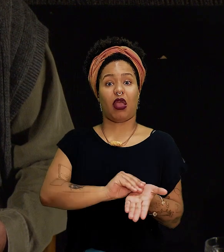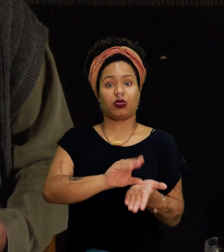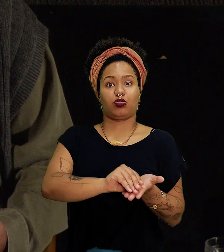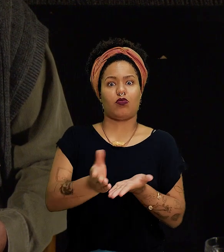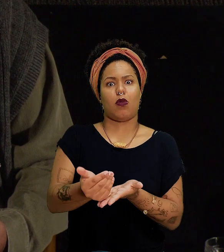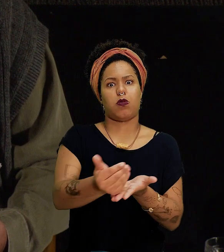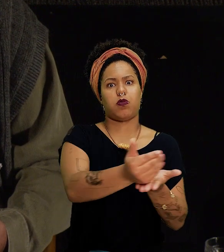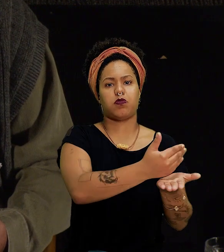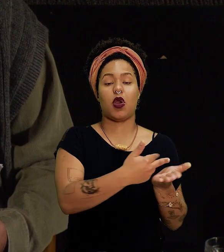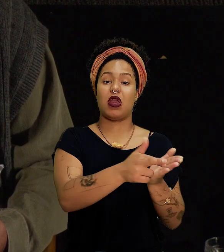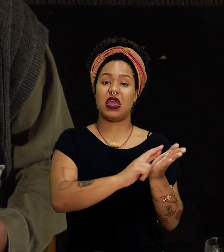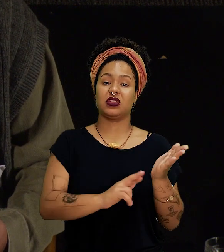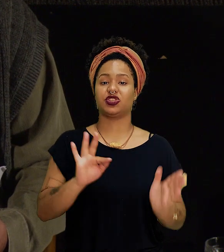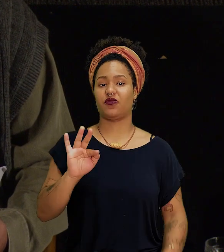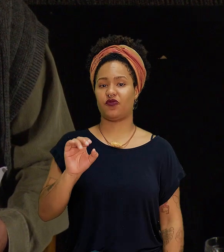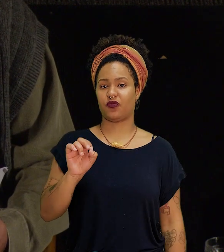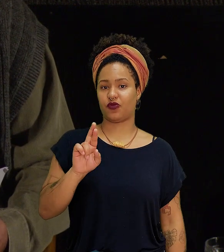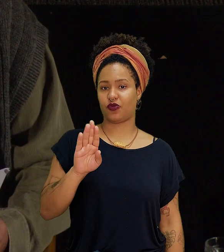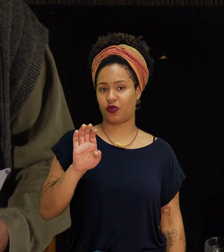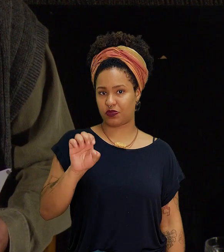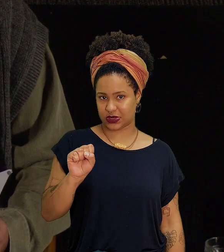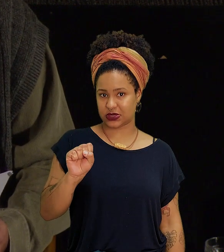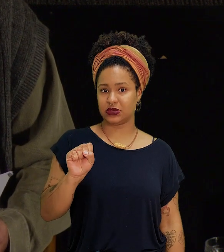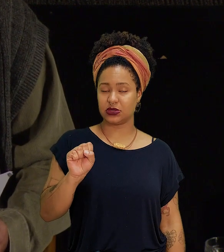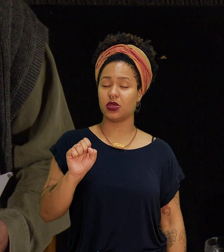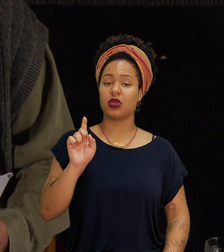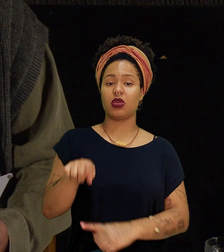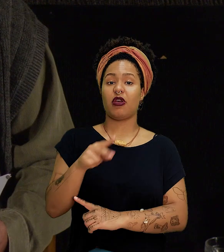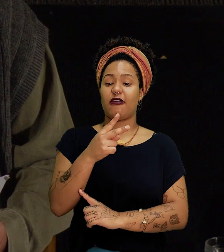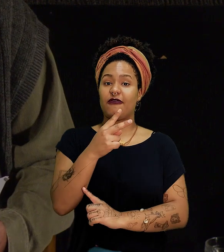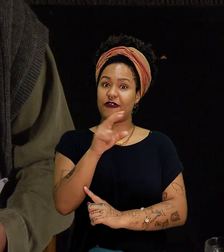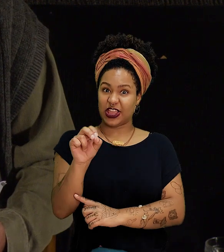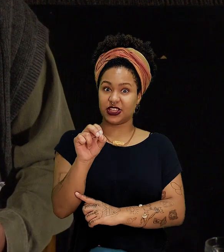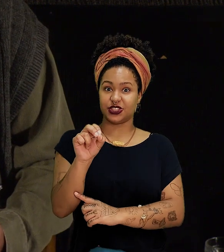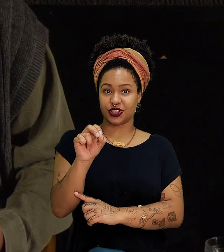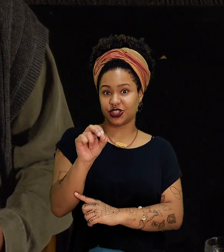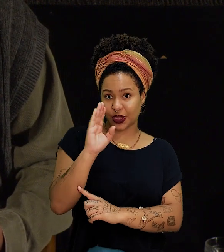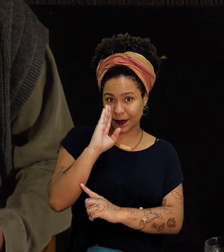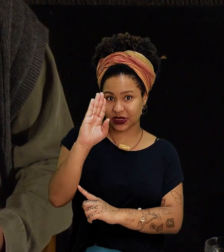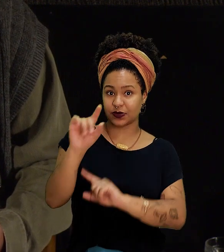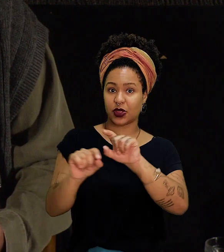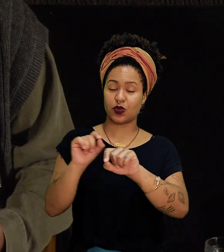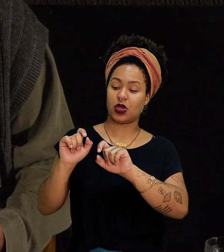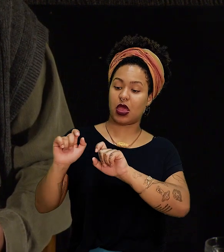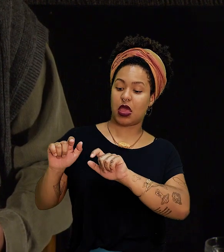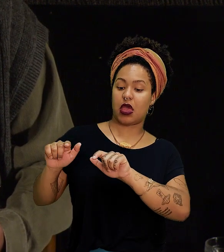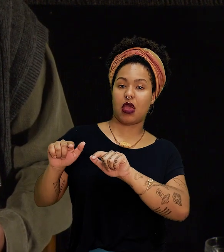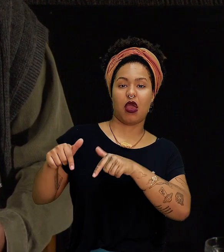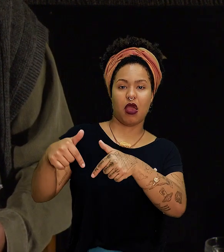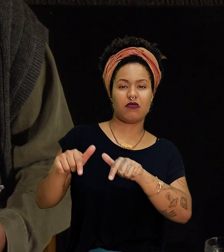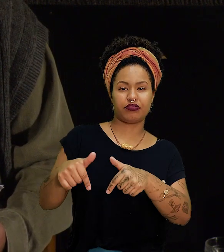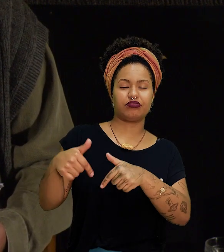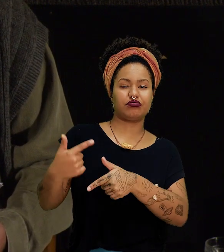com dados da revista Forbes, com 20 principais atores globais